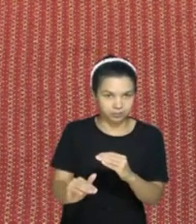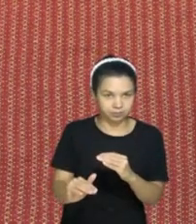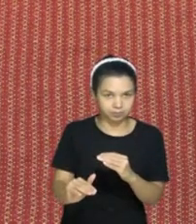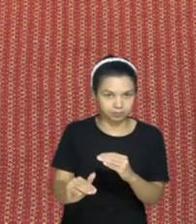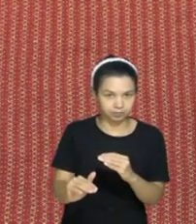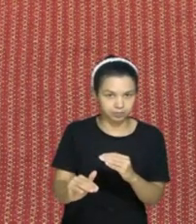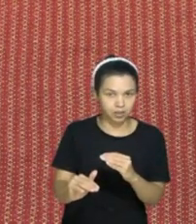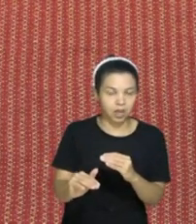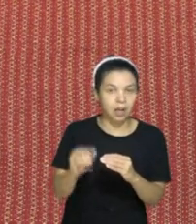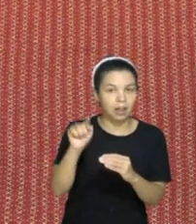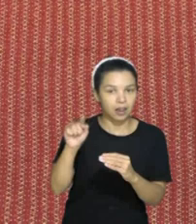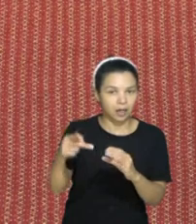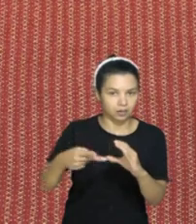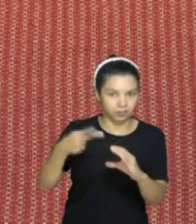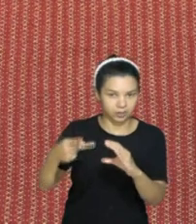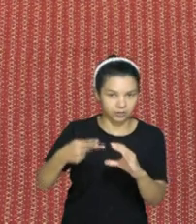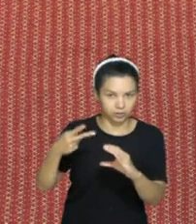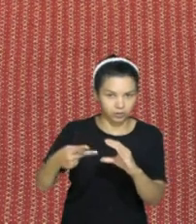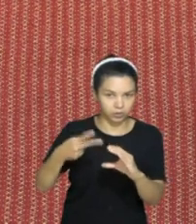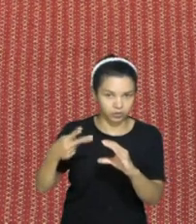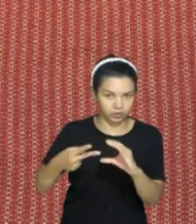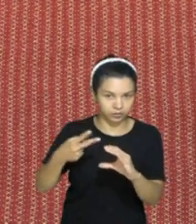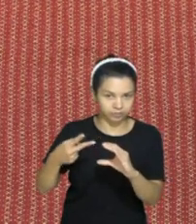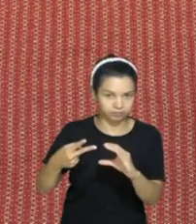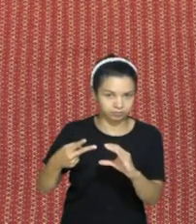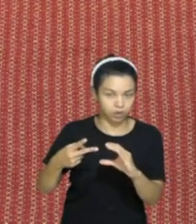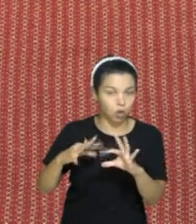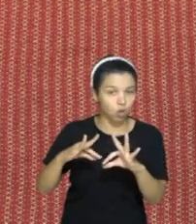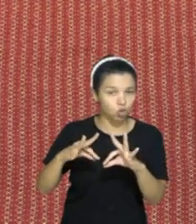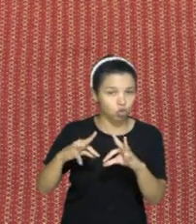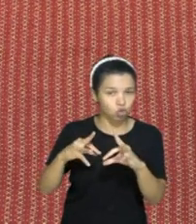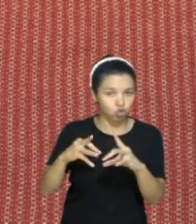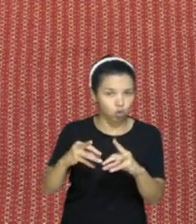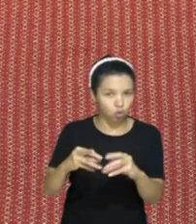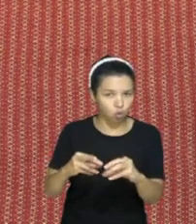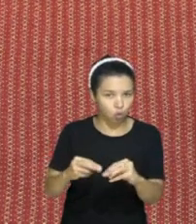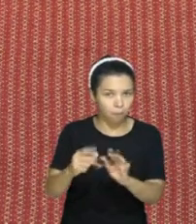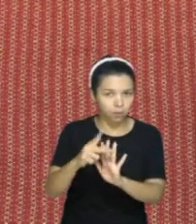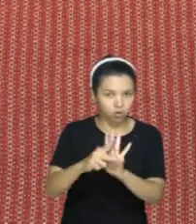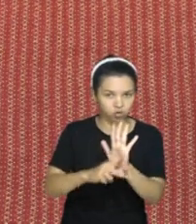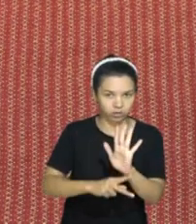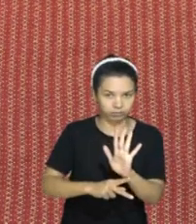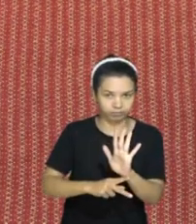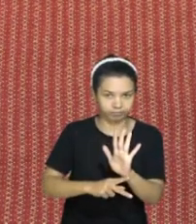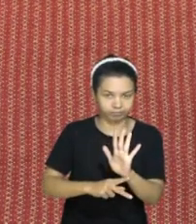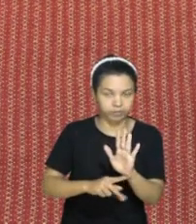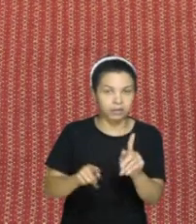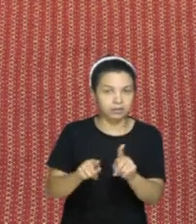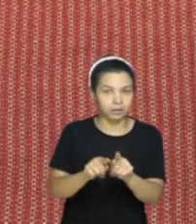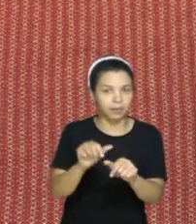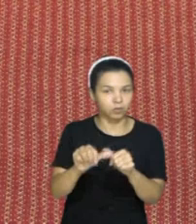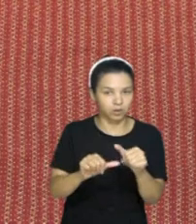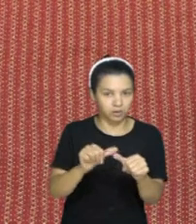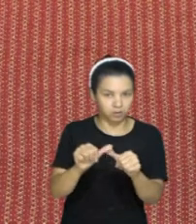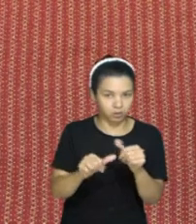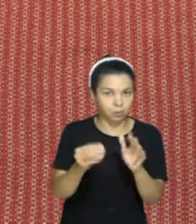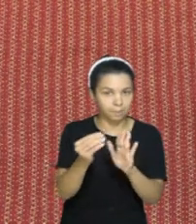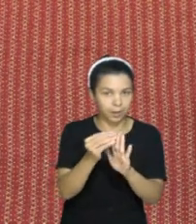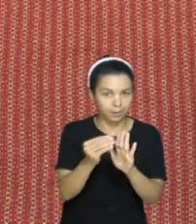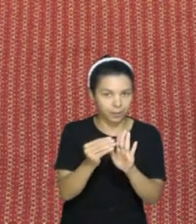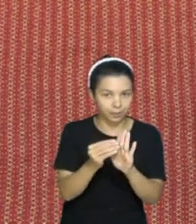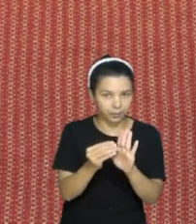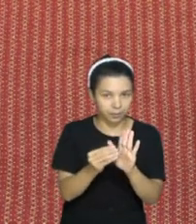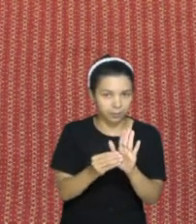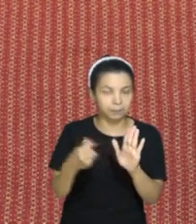nossa Câmara de Vereadores todos os projetos e as dividas alterações e se faziam necessárias